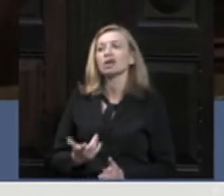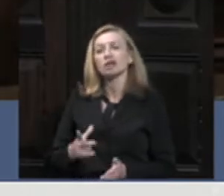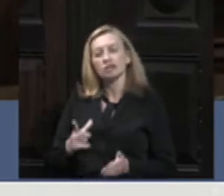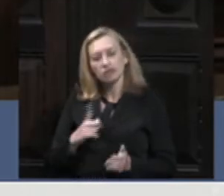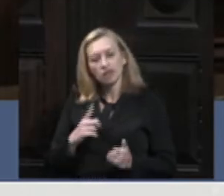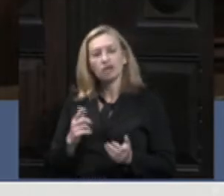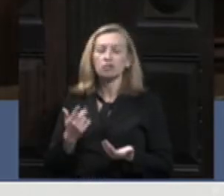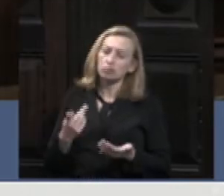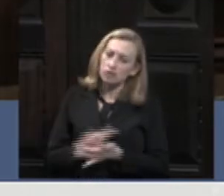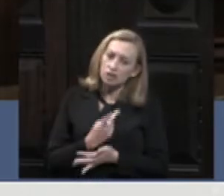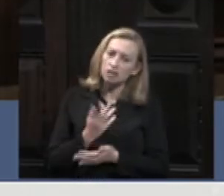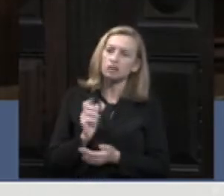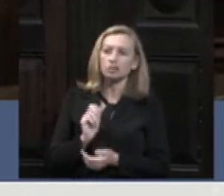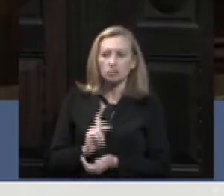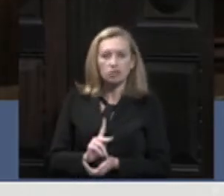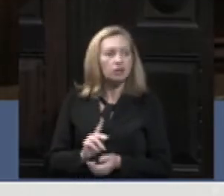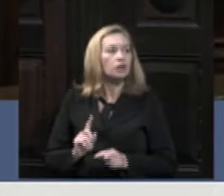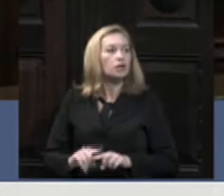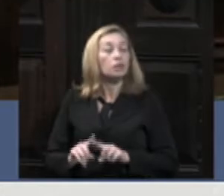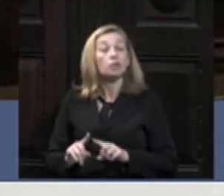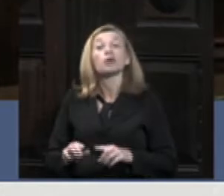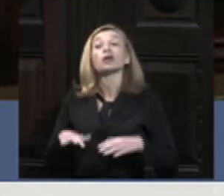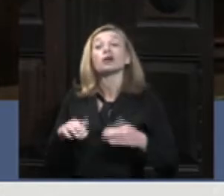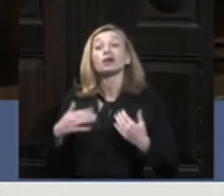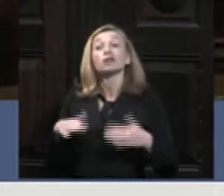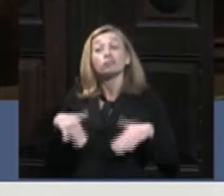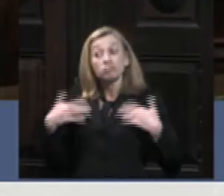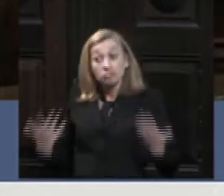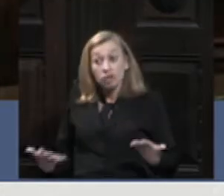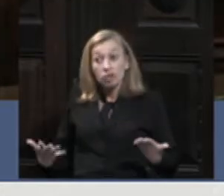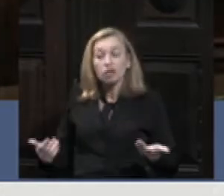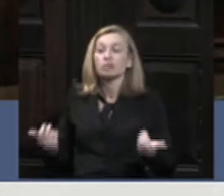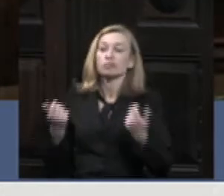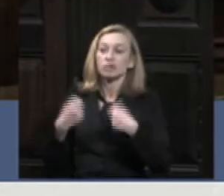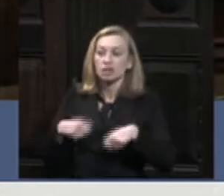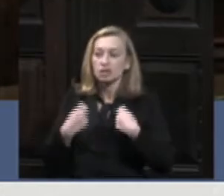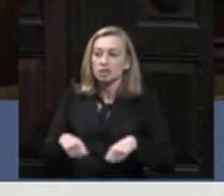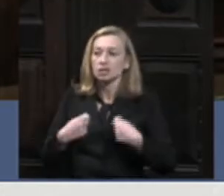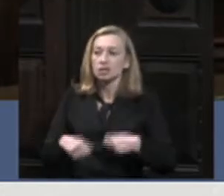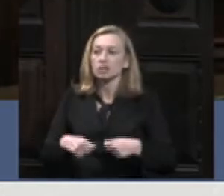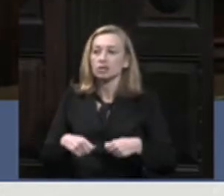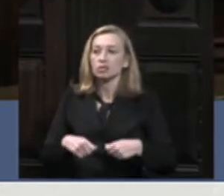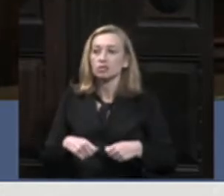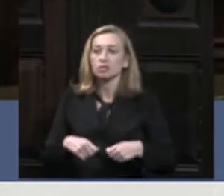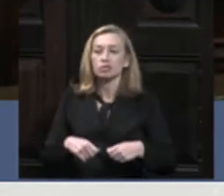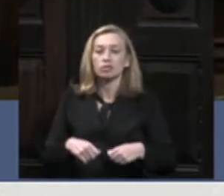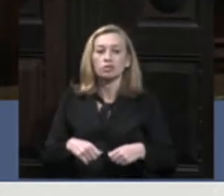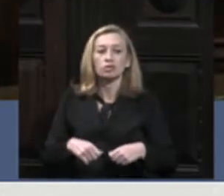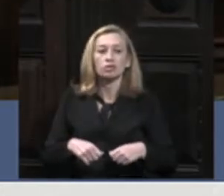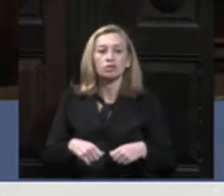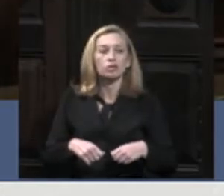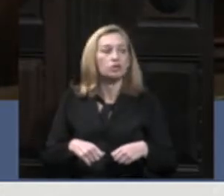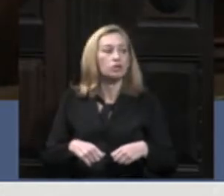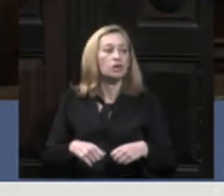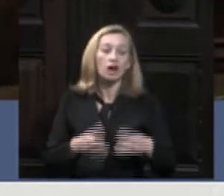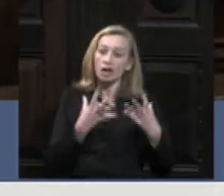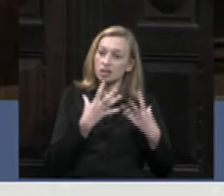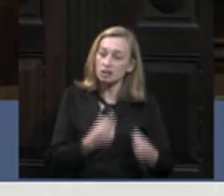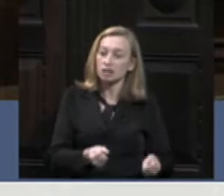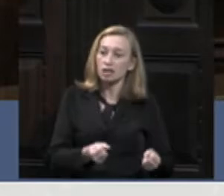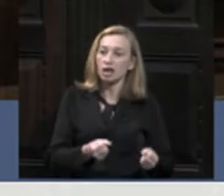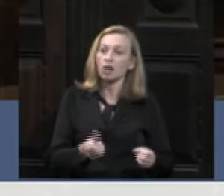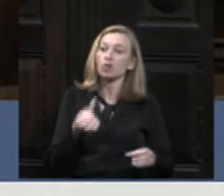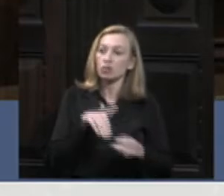vezes. Então é preciso respeitar o voto, porque só assim